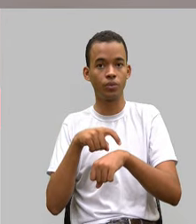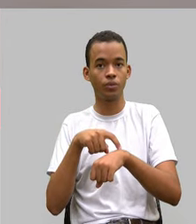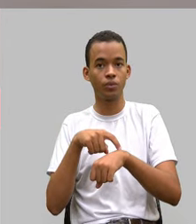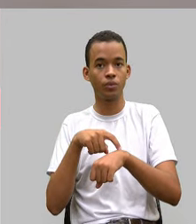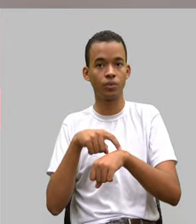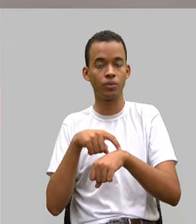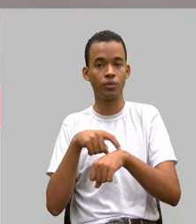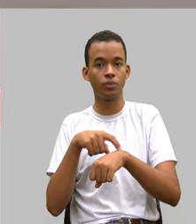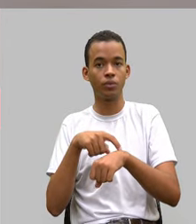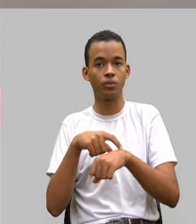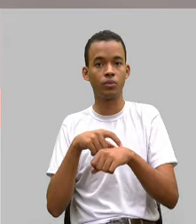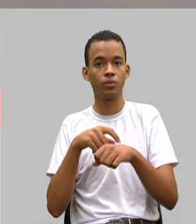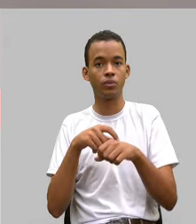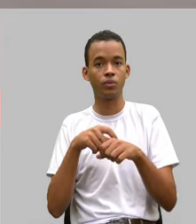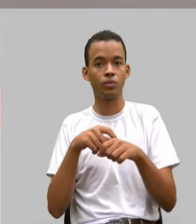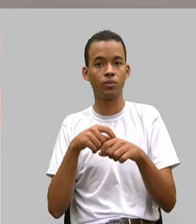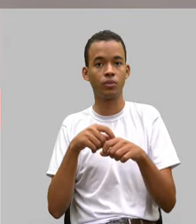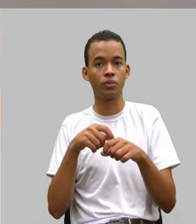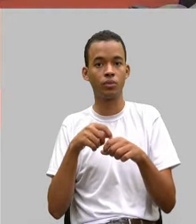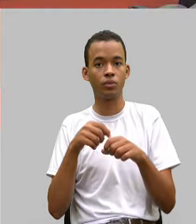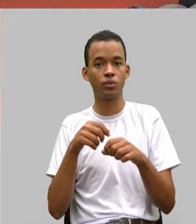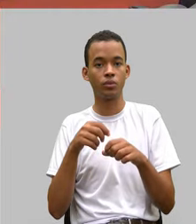formalidade das saudações